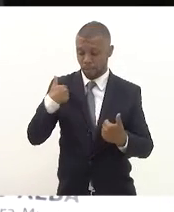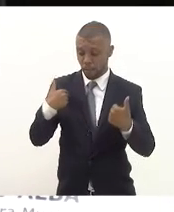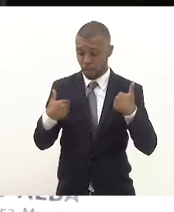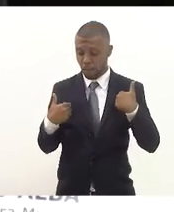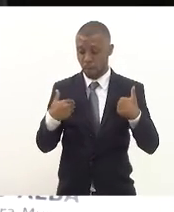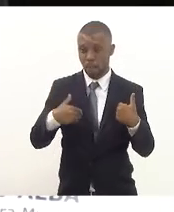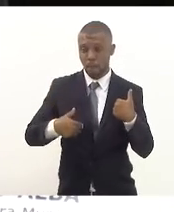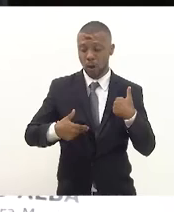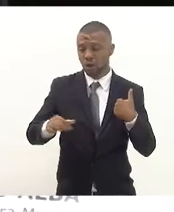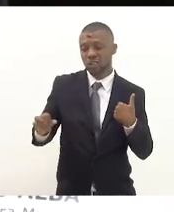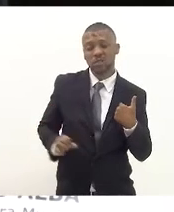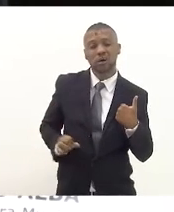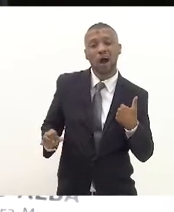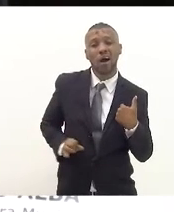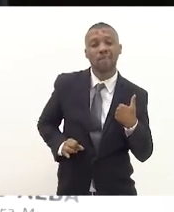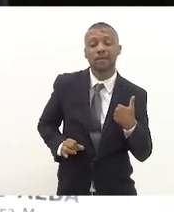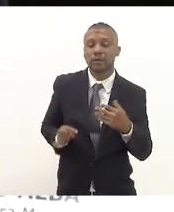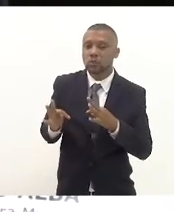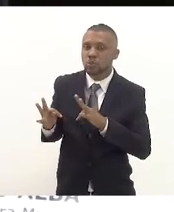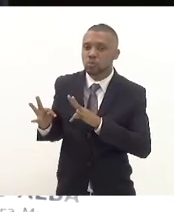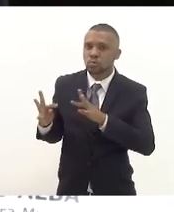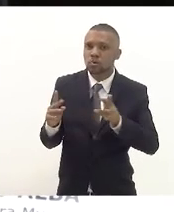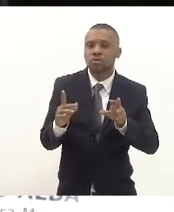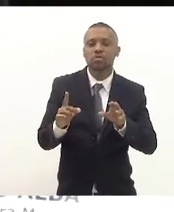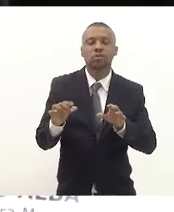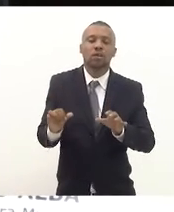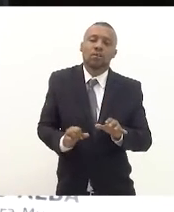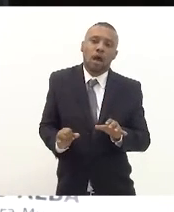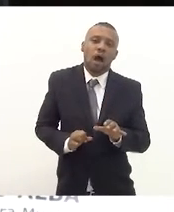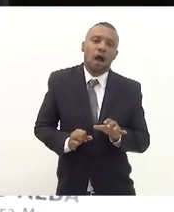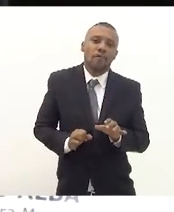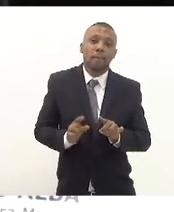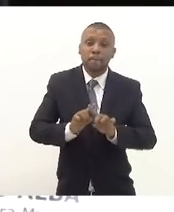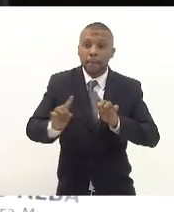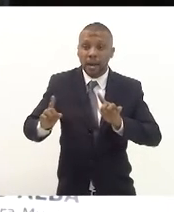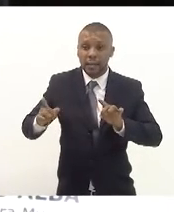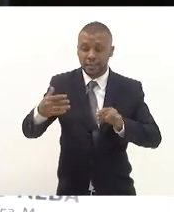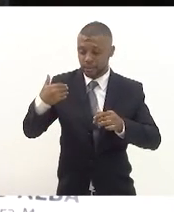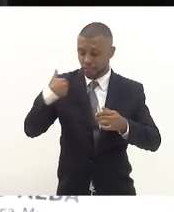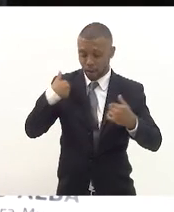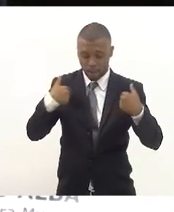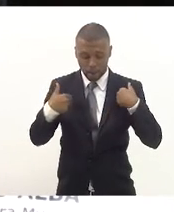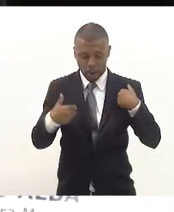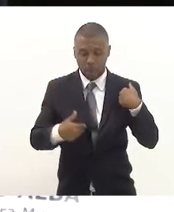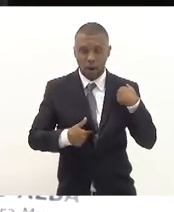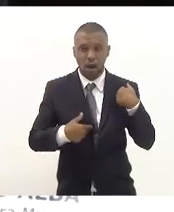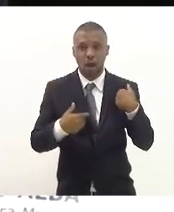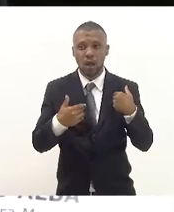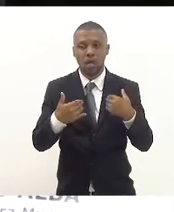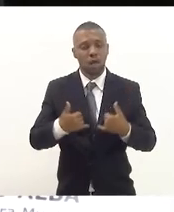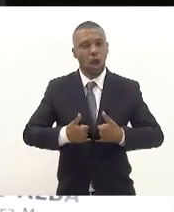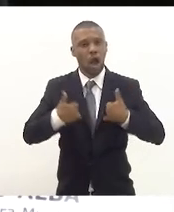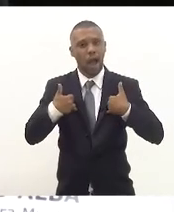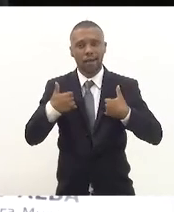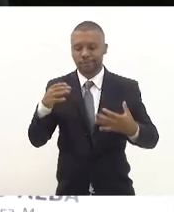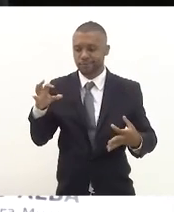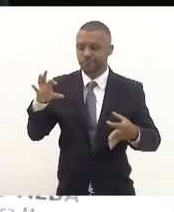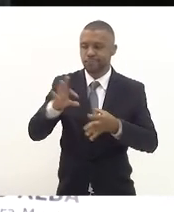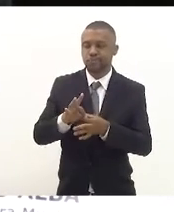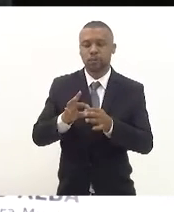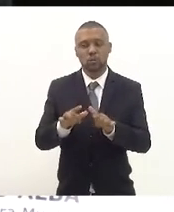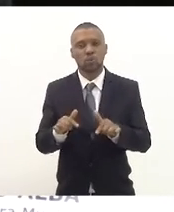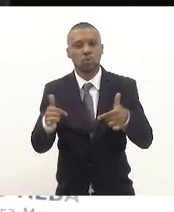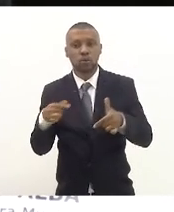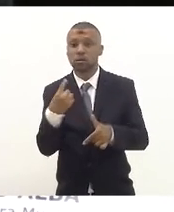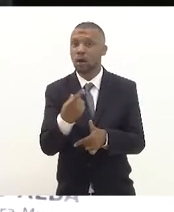sofre todo é mas quando esse membro é honrado todos se sente o rádio com ele e nós do